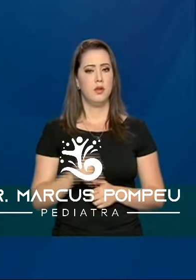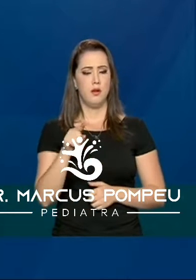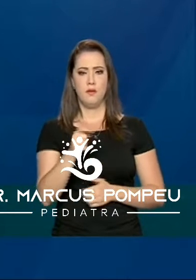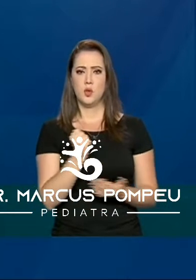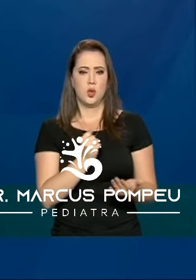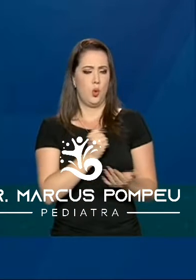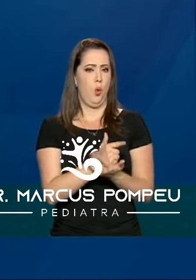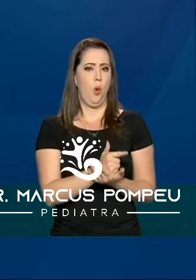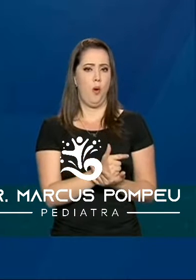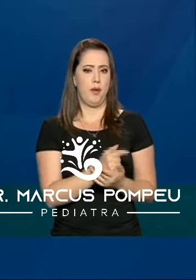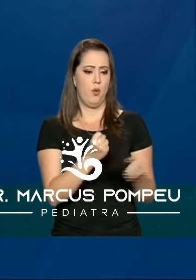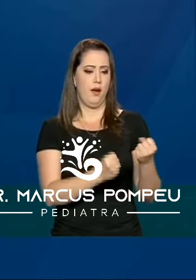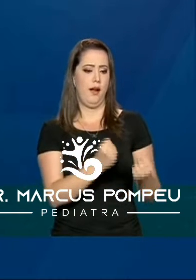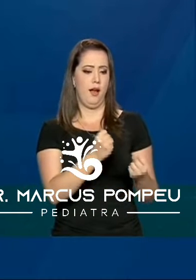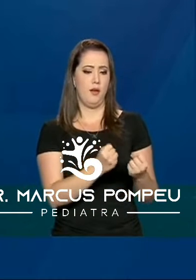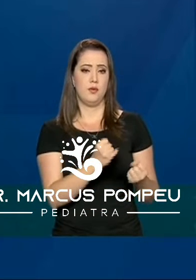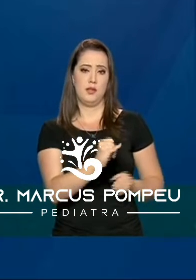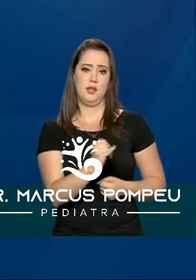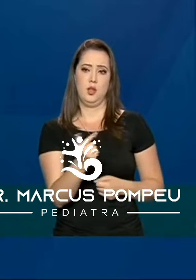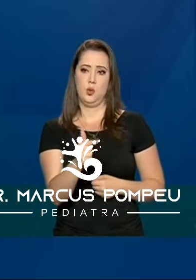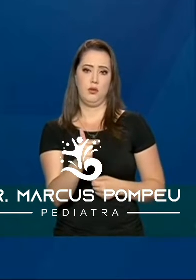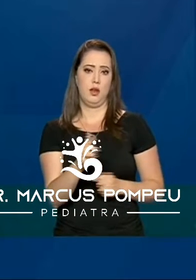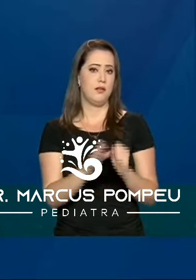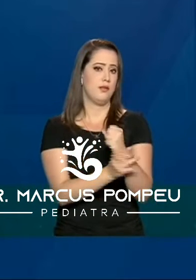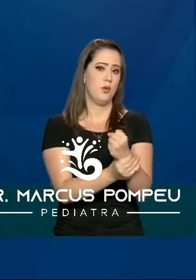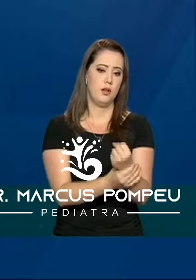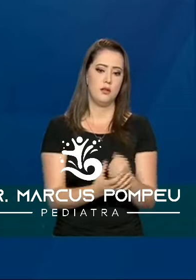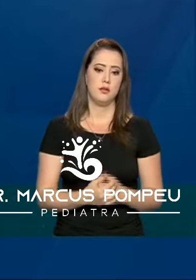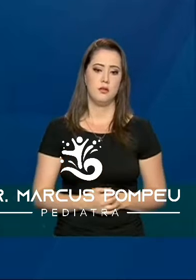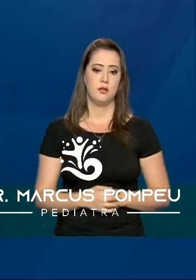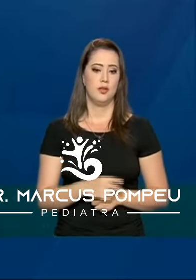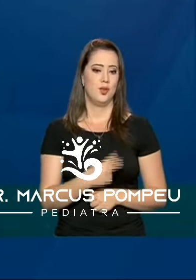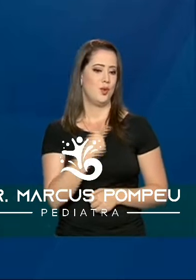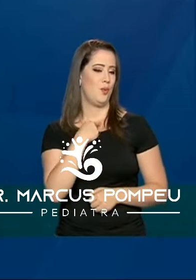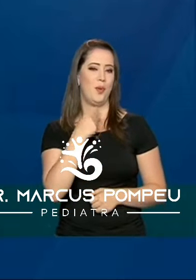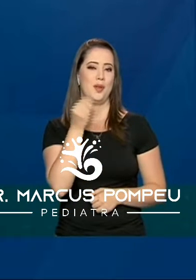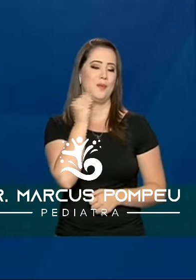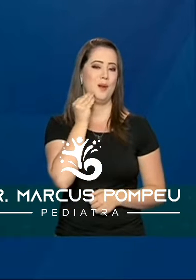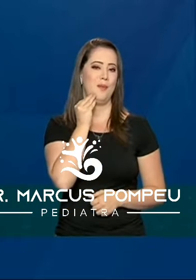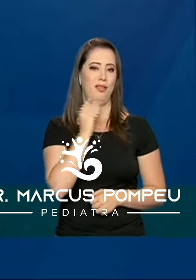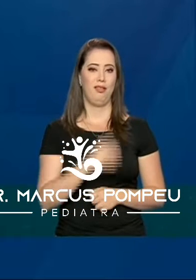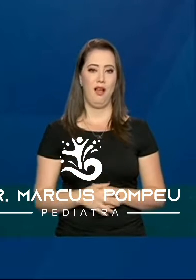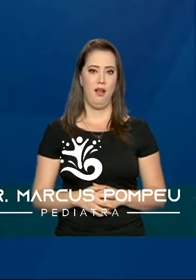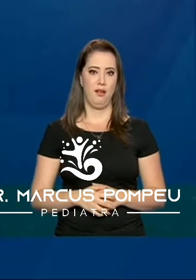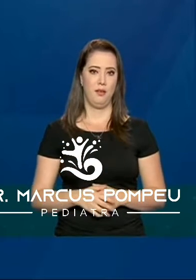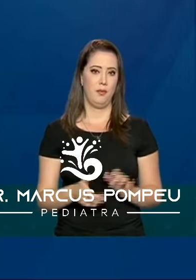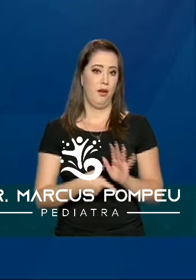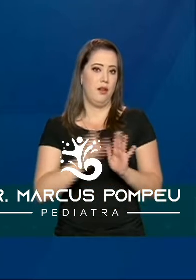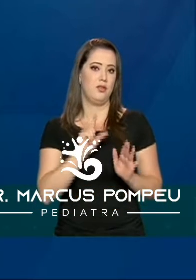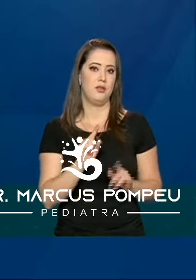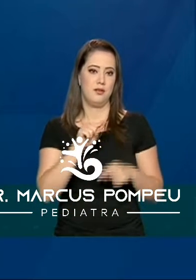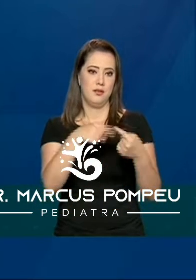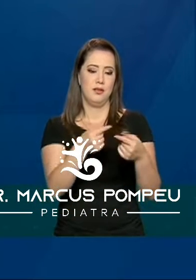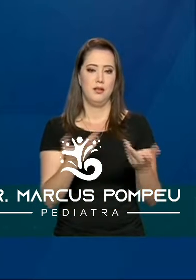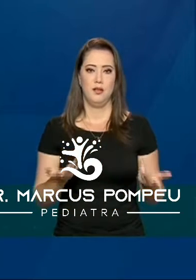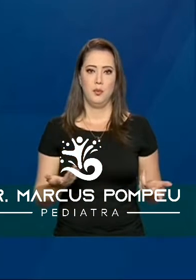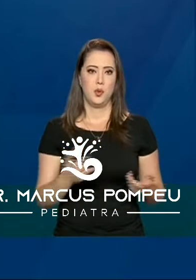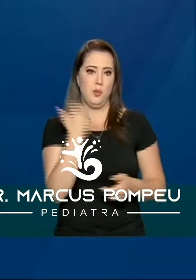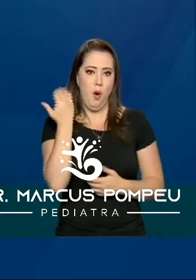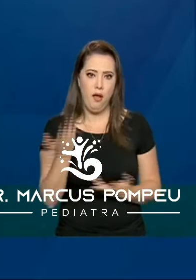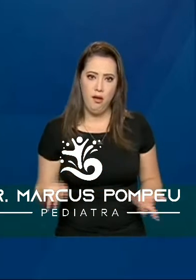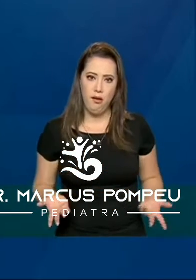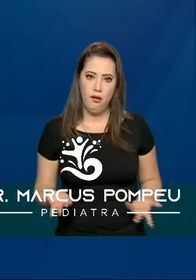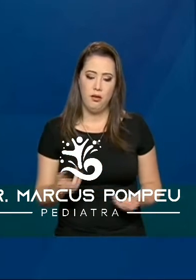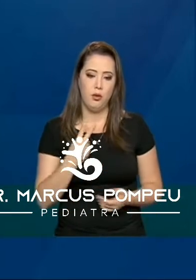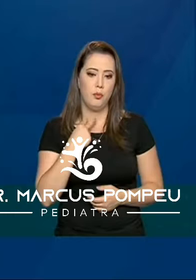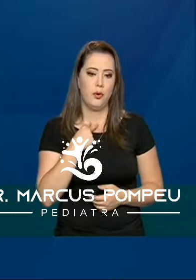tiver segurança. E você não pode experimentar o carro para descobrir que ele não tem segurança e morrer numa esquina. A gripe suína, com